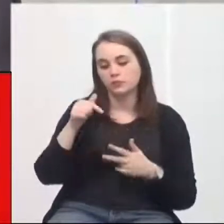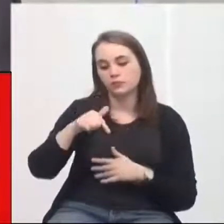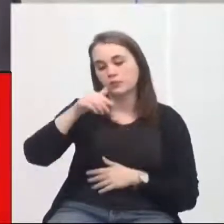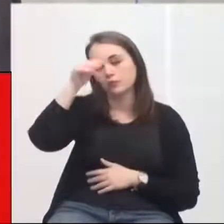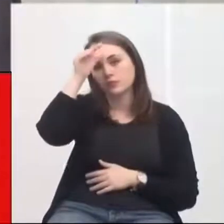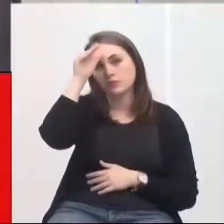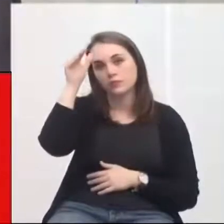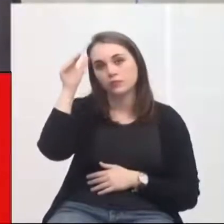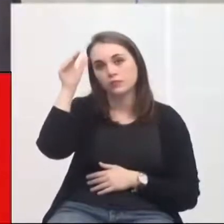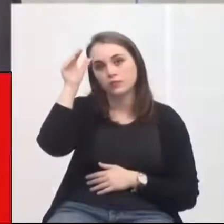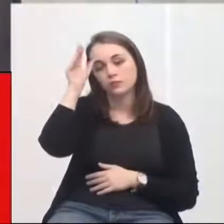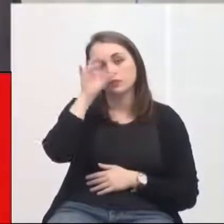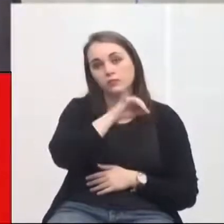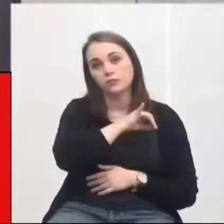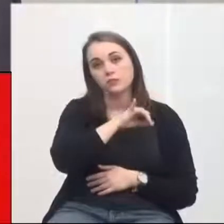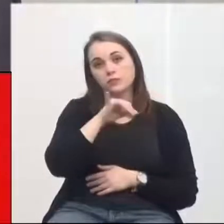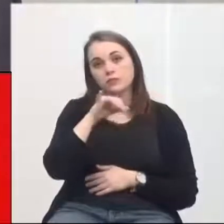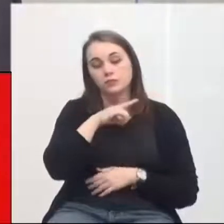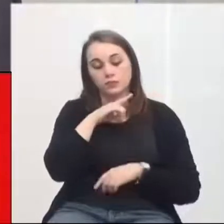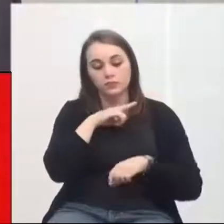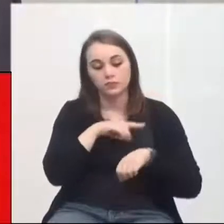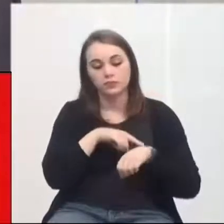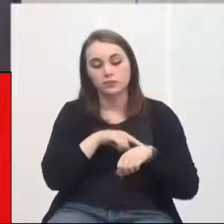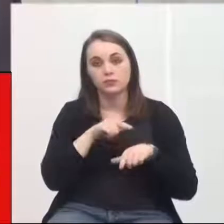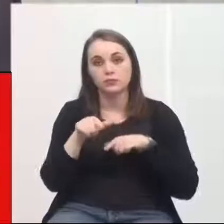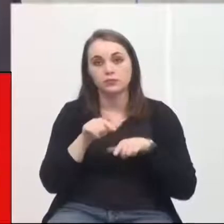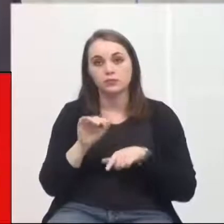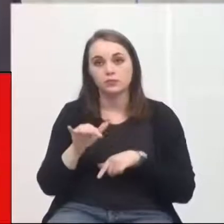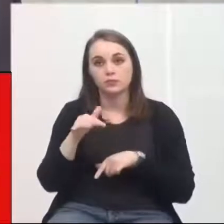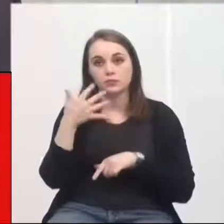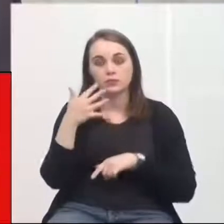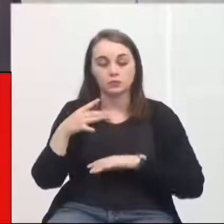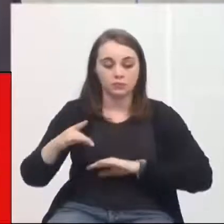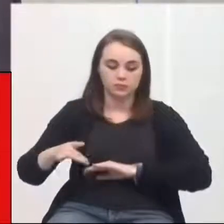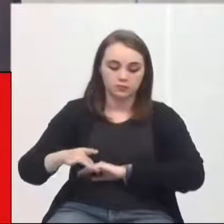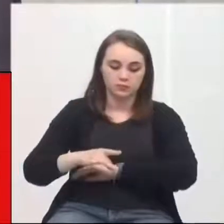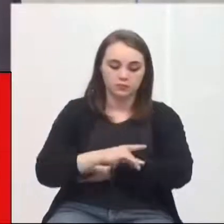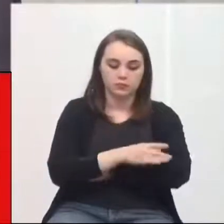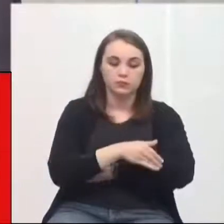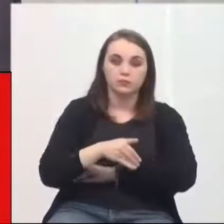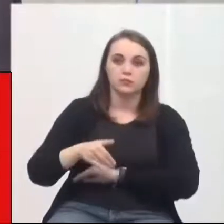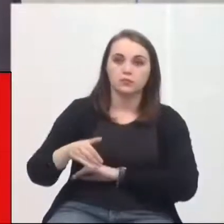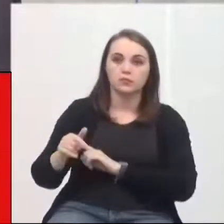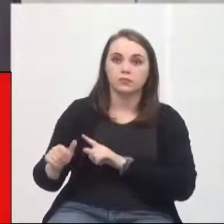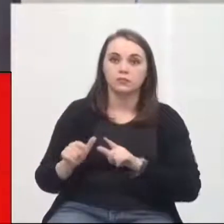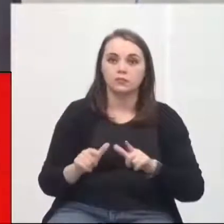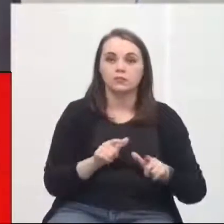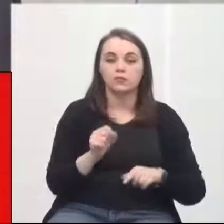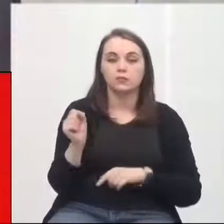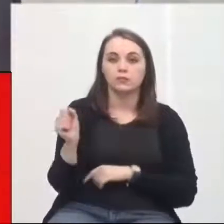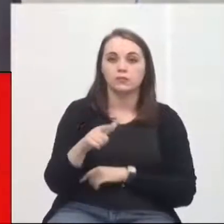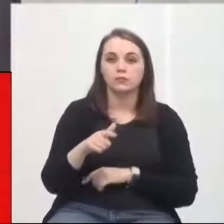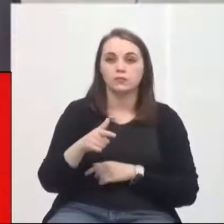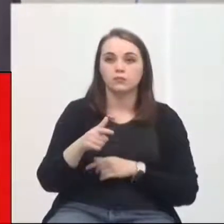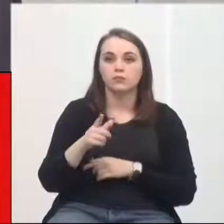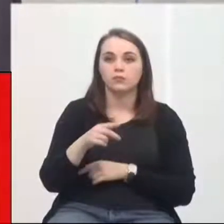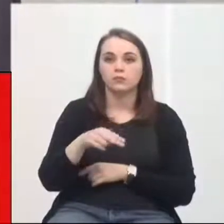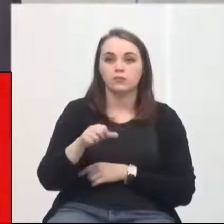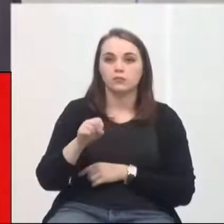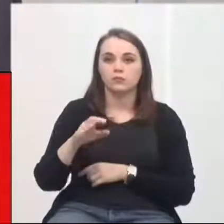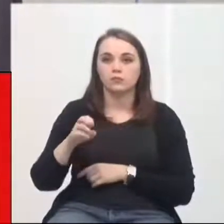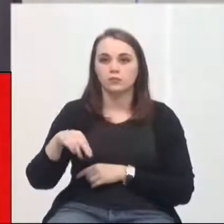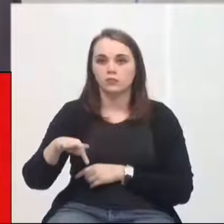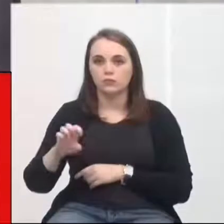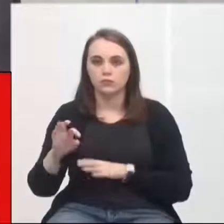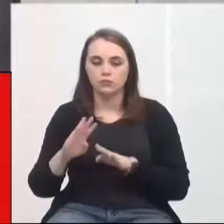Poder Executivo Municipal questionando o prazo para execução da obra de pavimentação das ruas do loteamento Sol Nascente no bairro Quarta